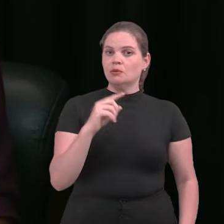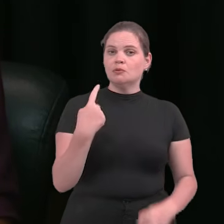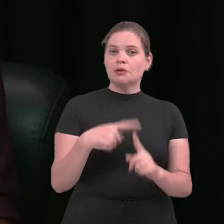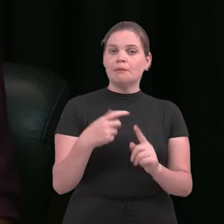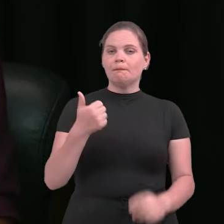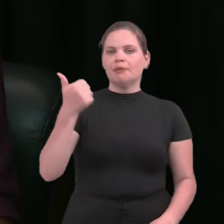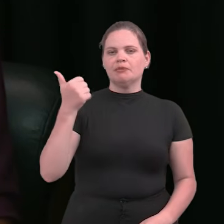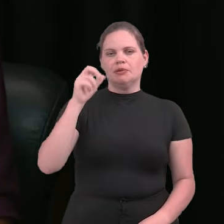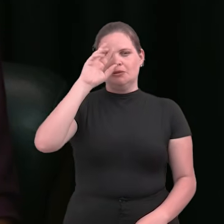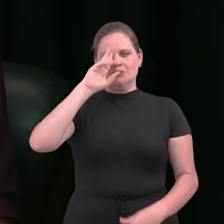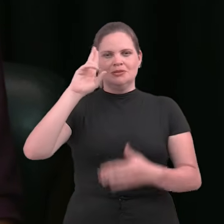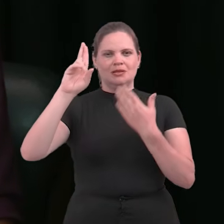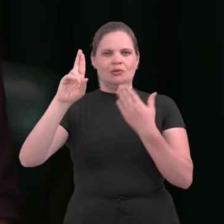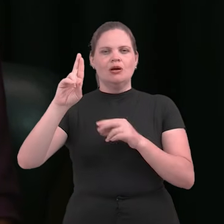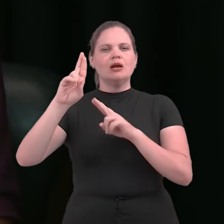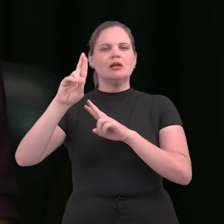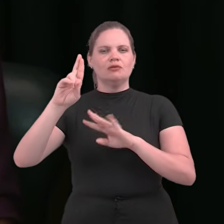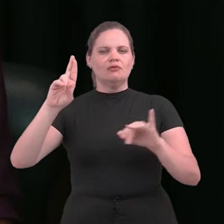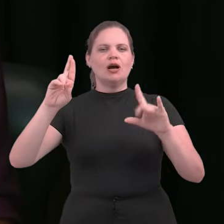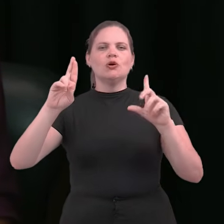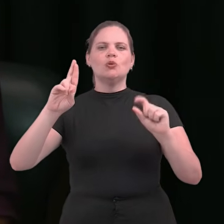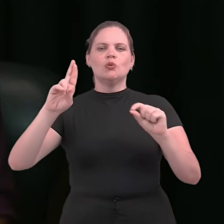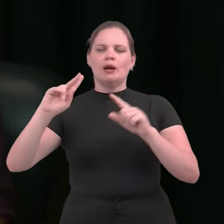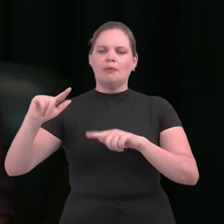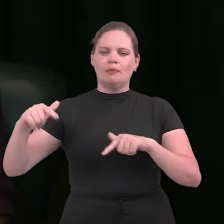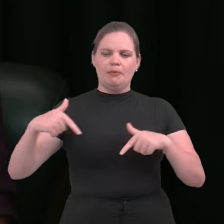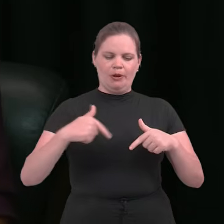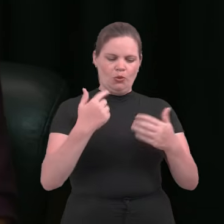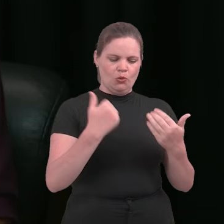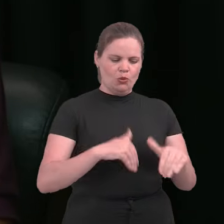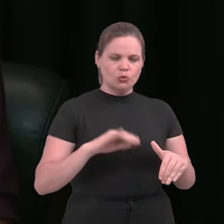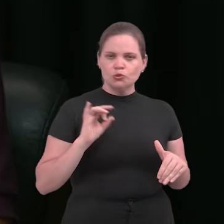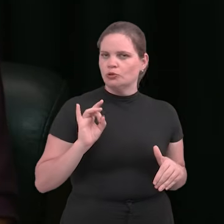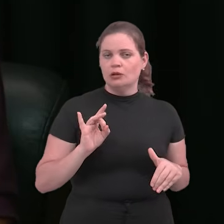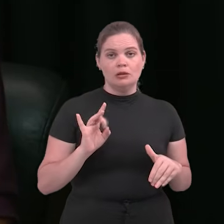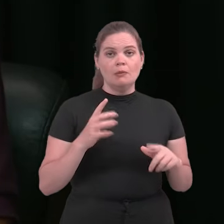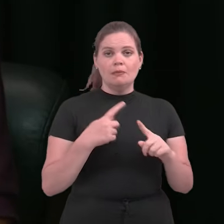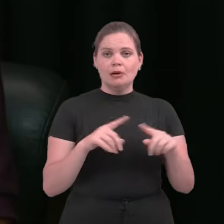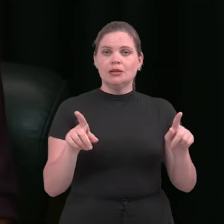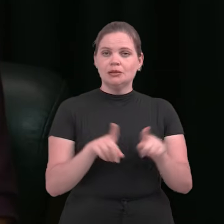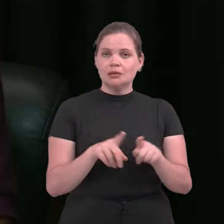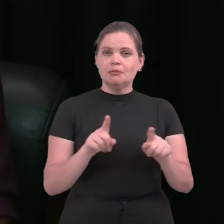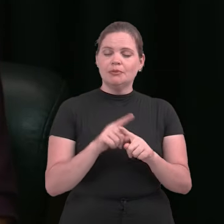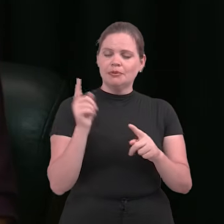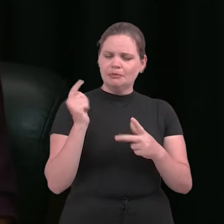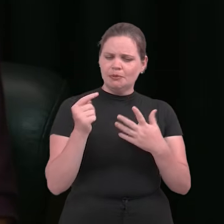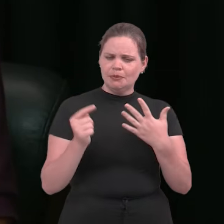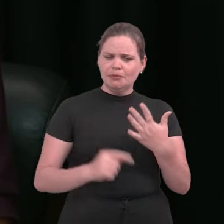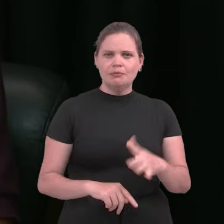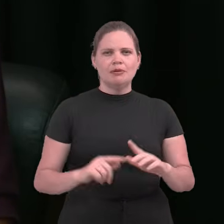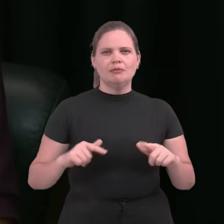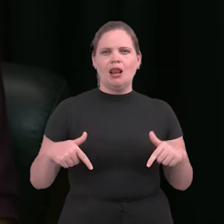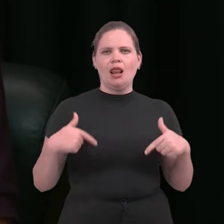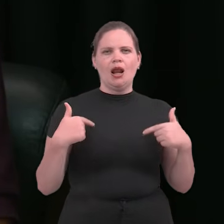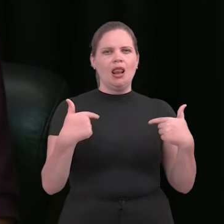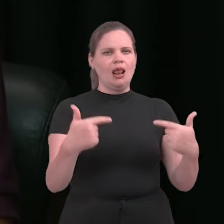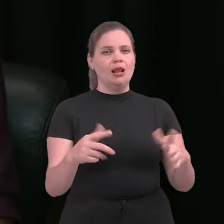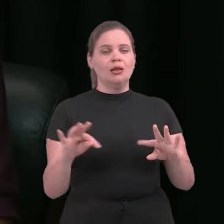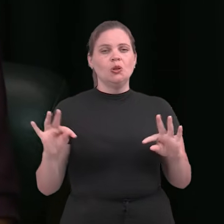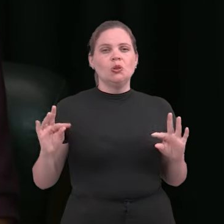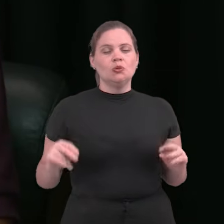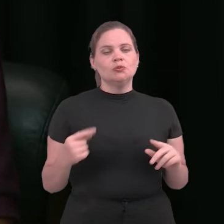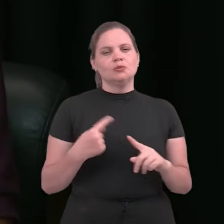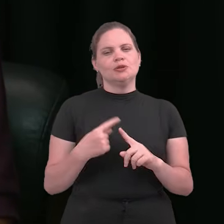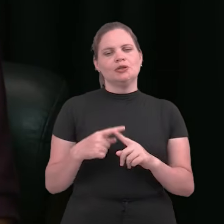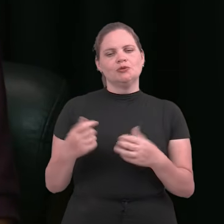primeiro lugar, Ele vai fazer não somente o concurso, que o concurso é uma etapa só, mas tantas outras, os jovens que estão estudando, o